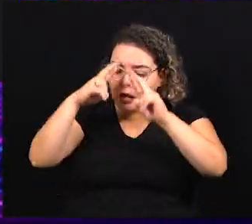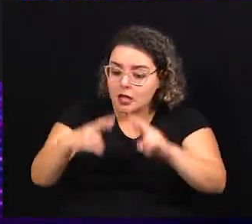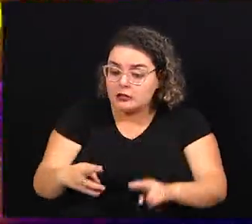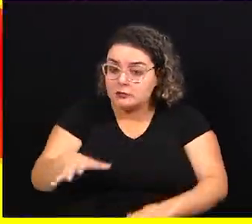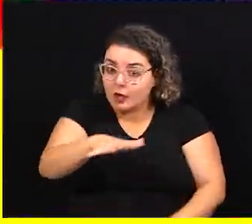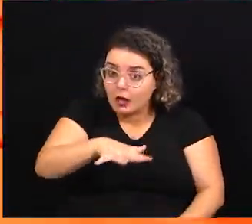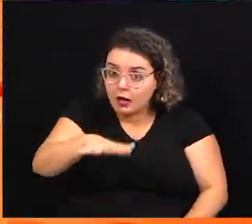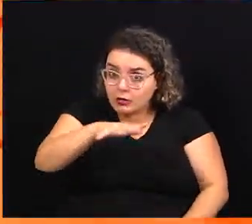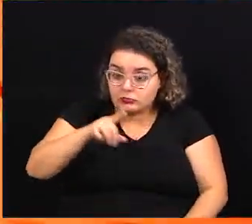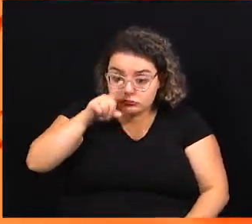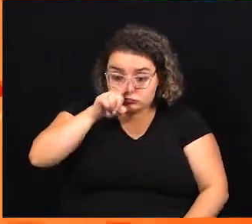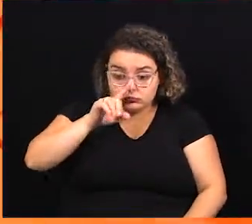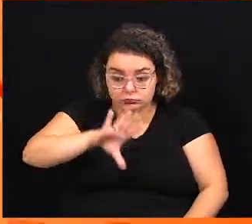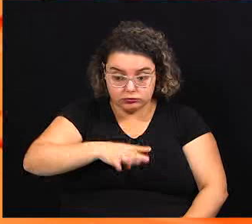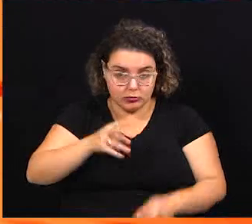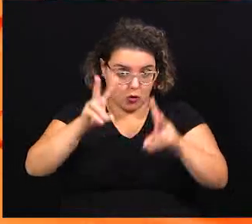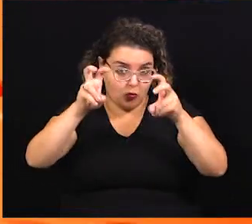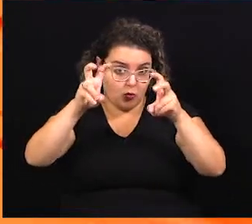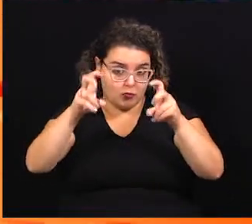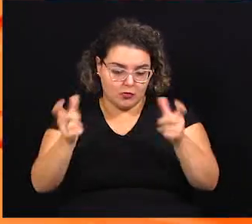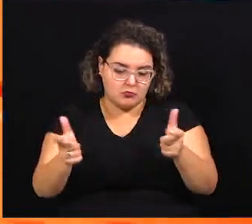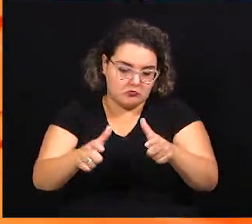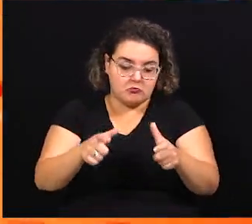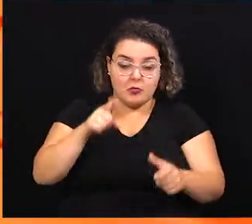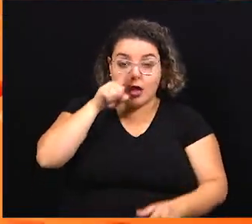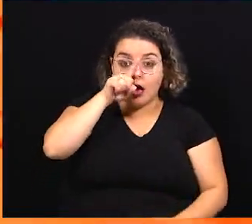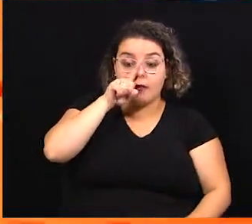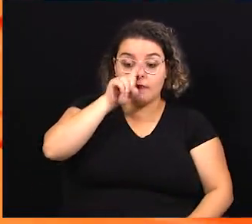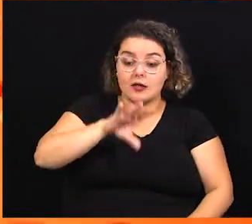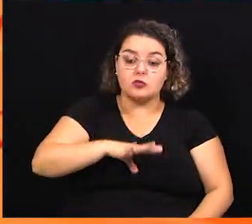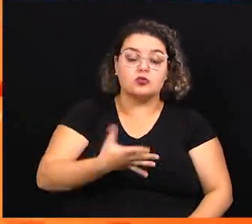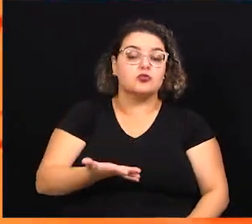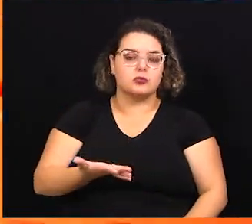é menosprezado, tratado como menor, uma aventura, né?